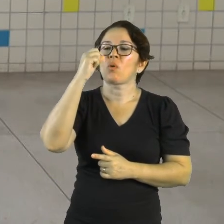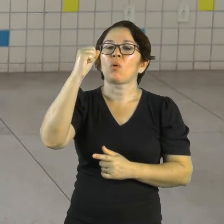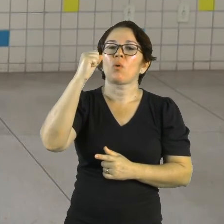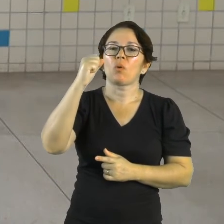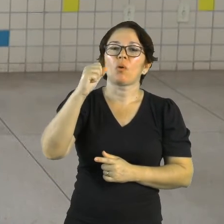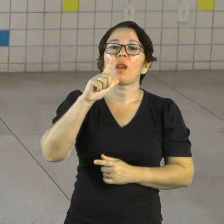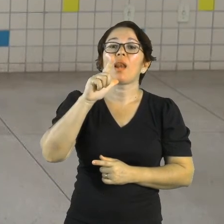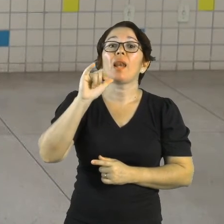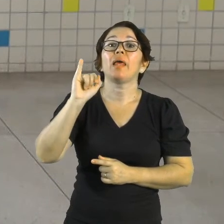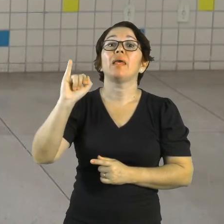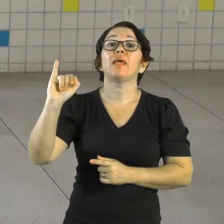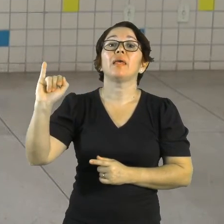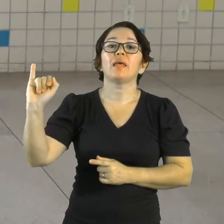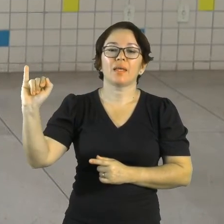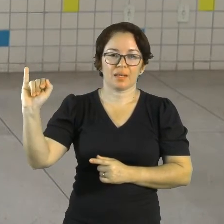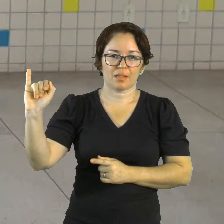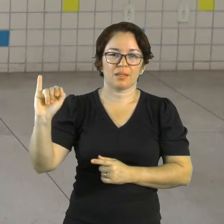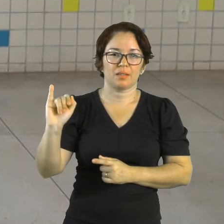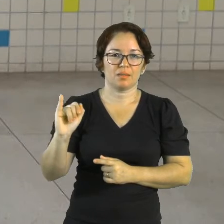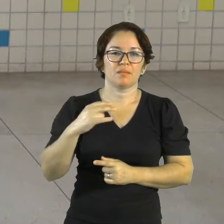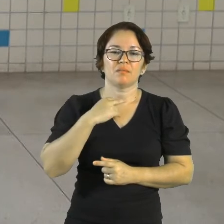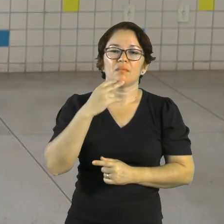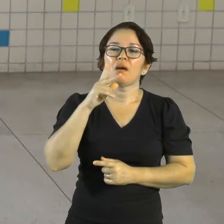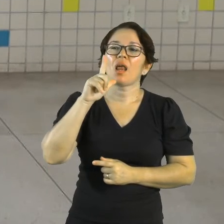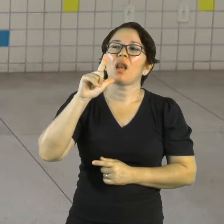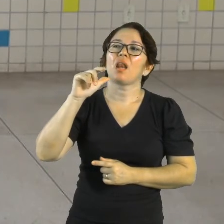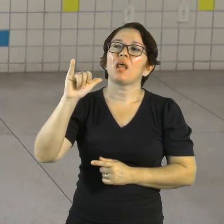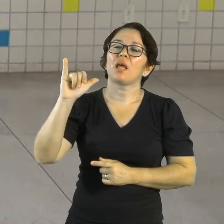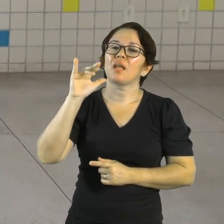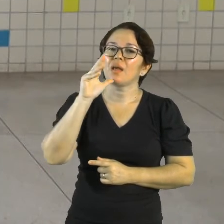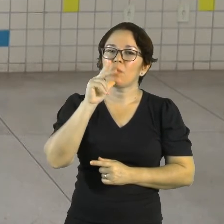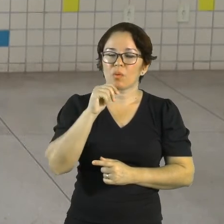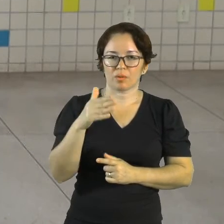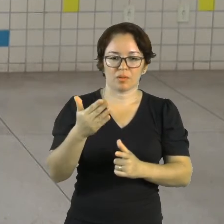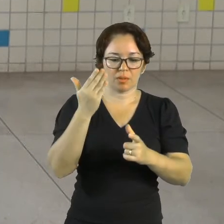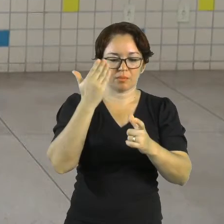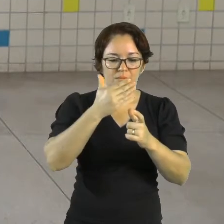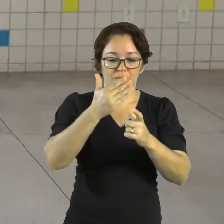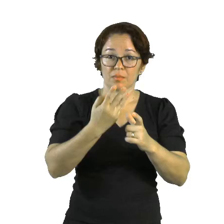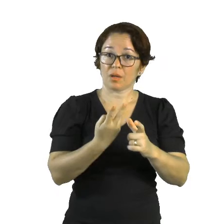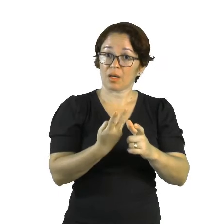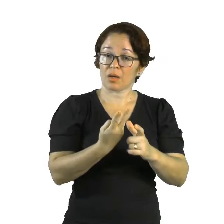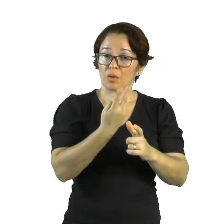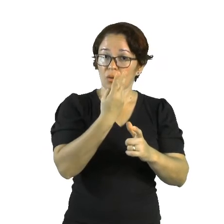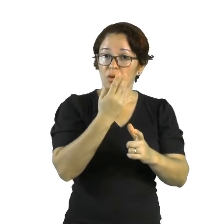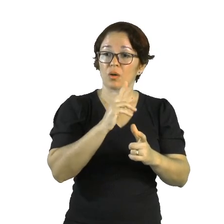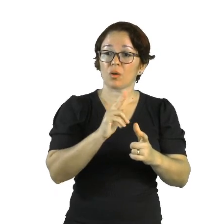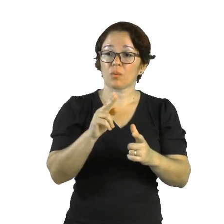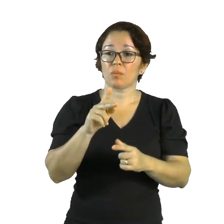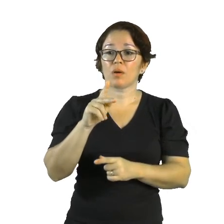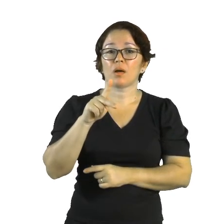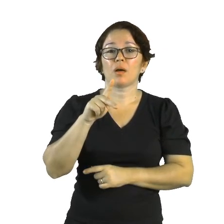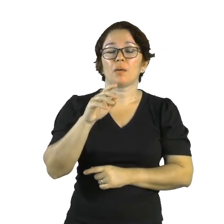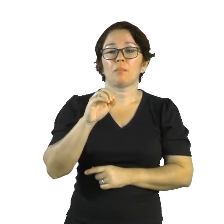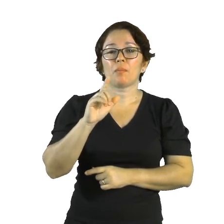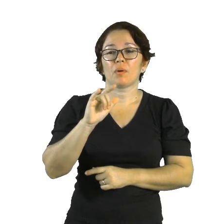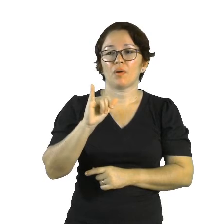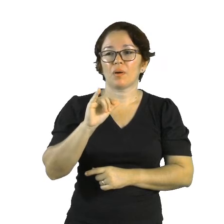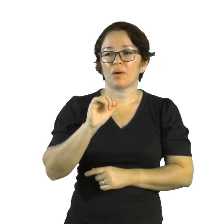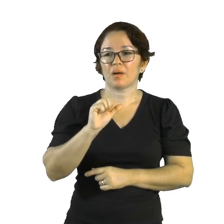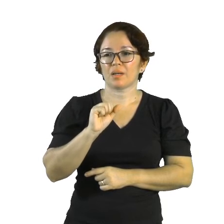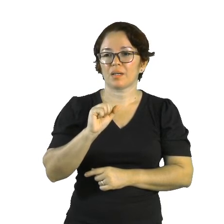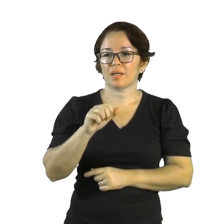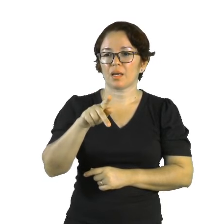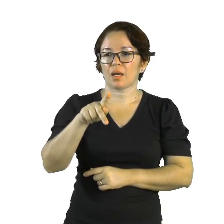Polícia. O li. Se ela tem 4 sílabas, ela é chamada de polissílaba. Se